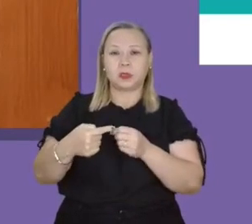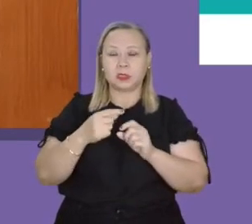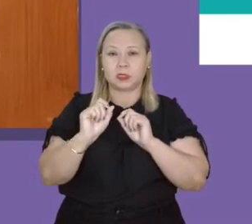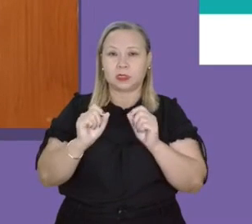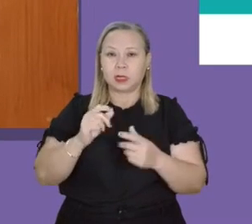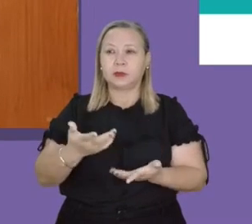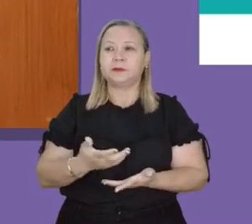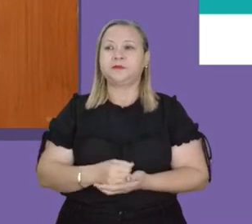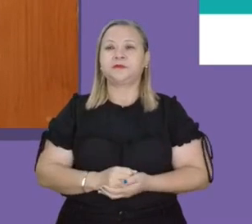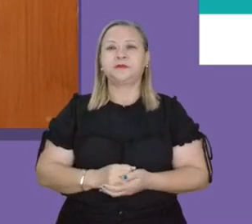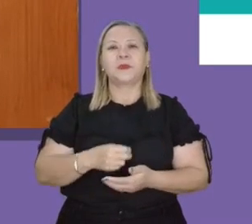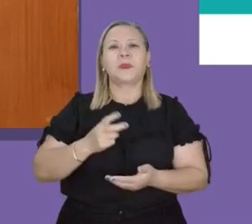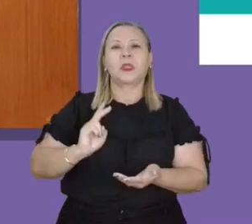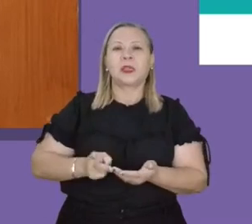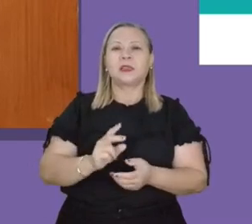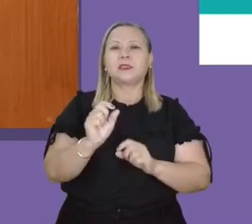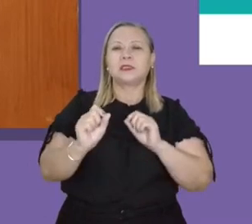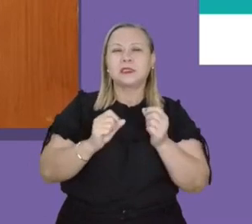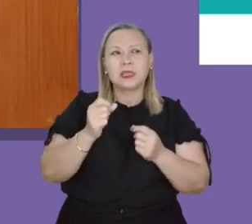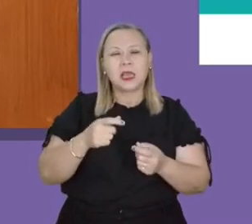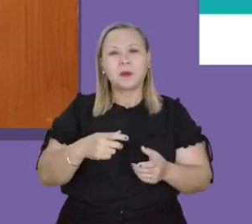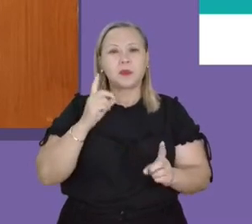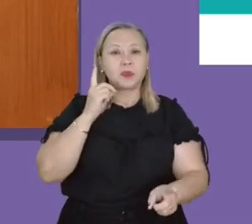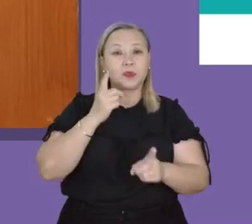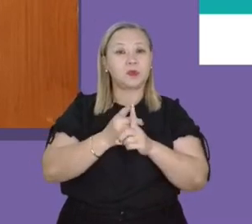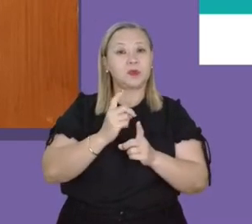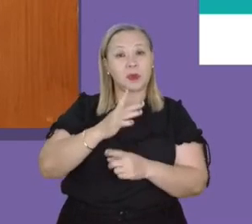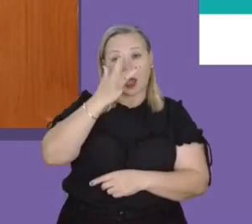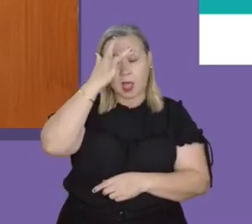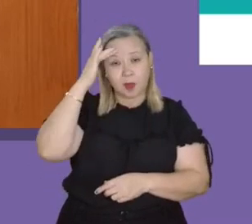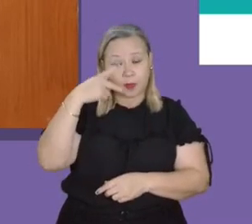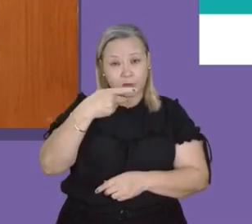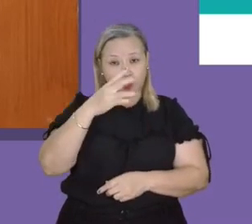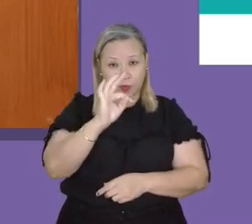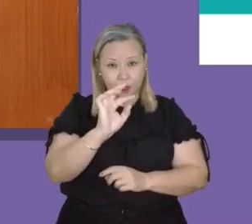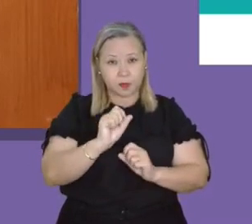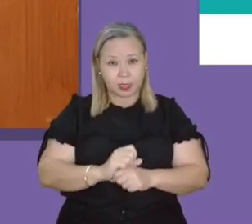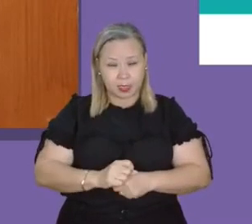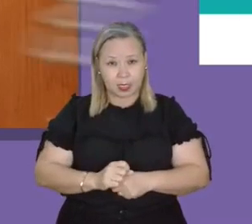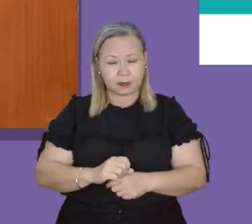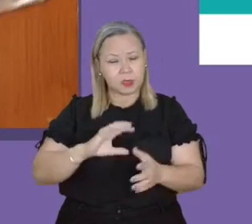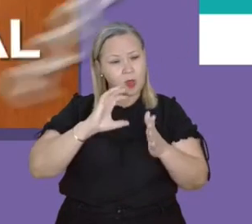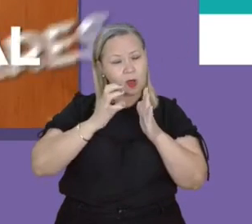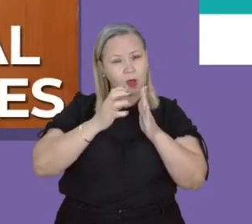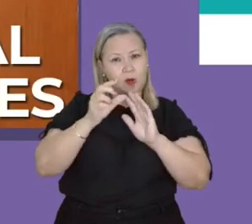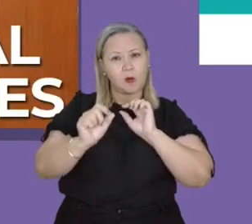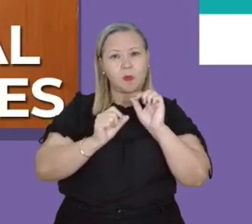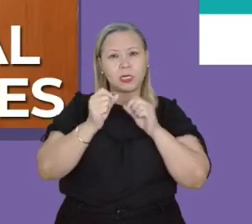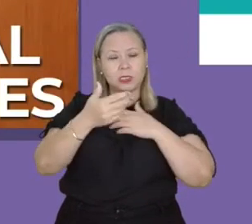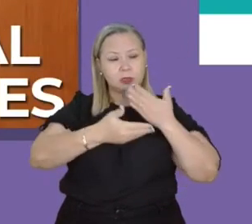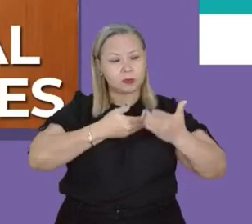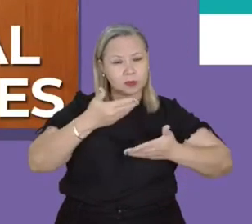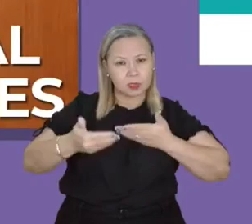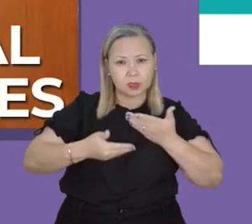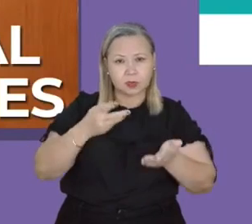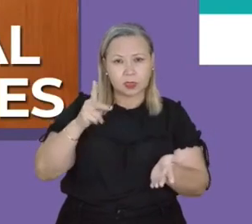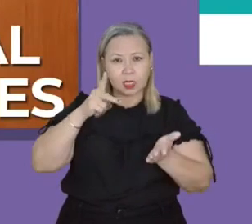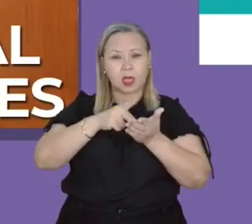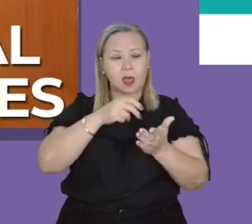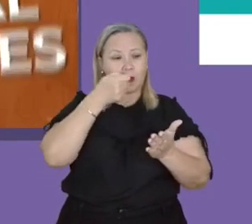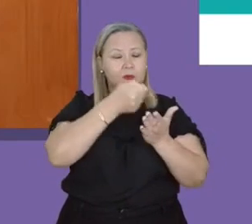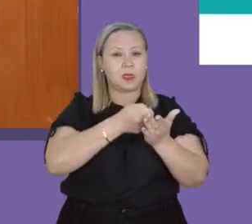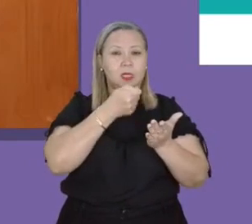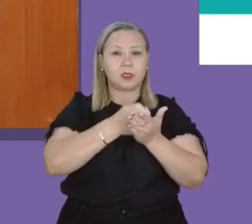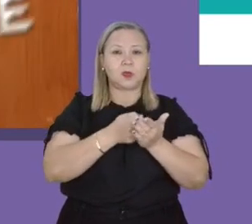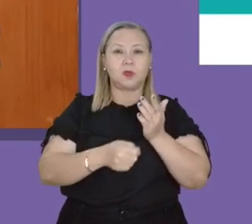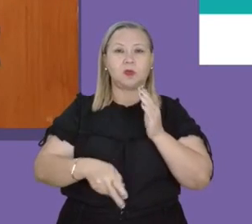que eu estava, eu conhecia alguém que era do PT. Eu fui percebendo como era um partido que tinha um enraizamento real nas lutas populares, que